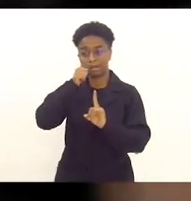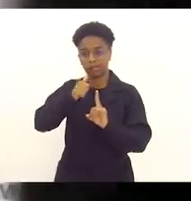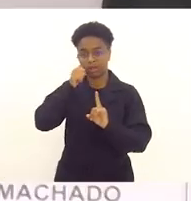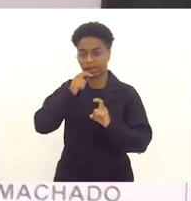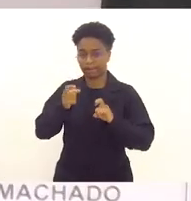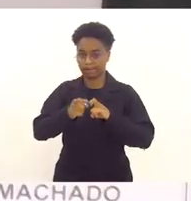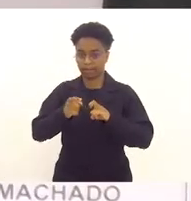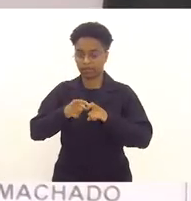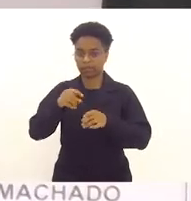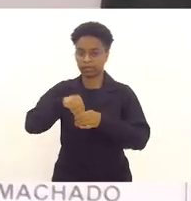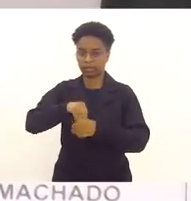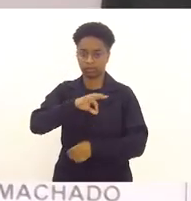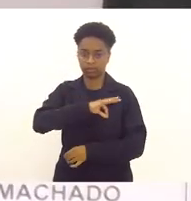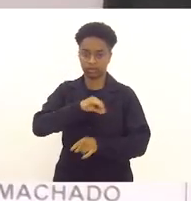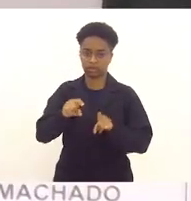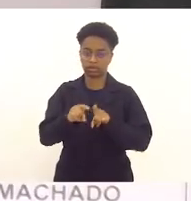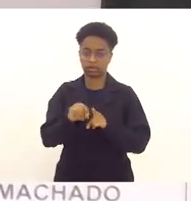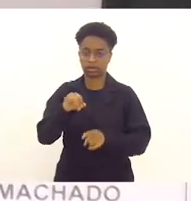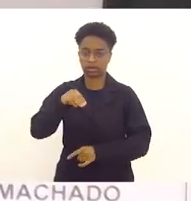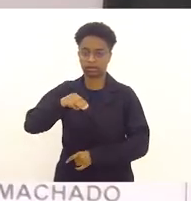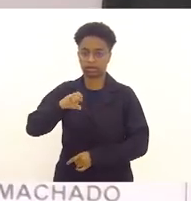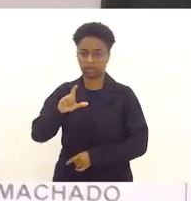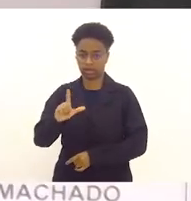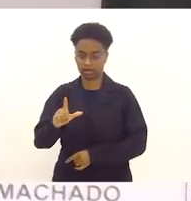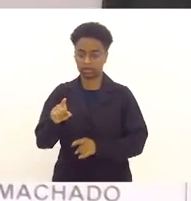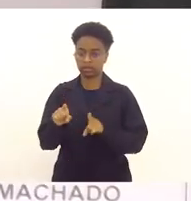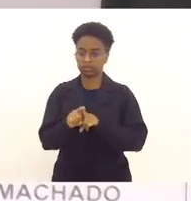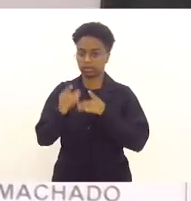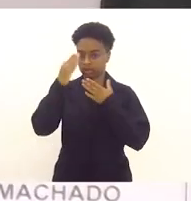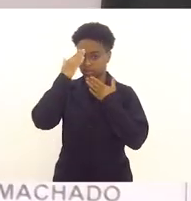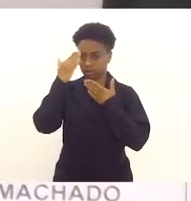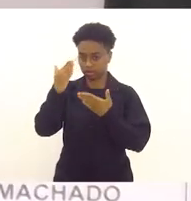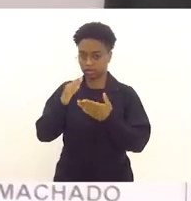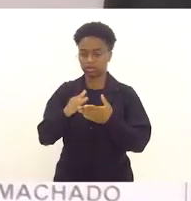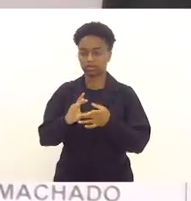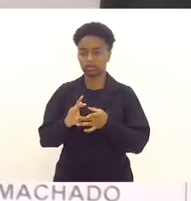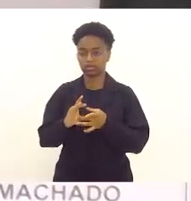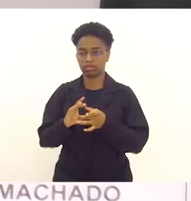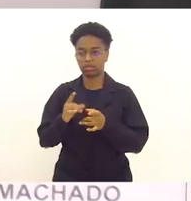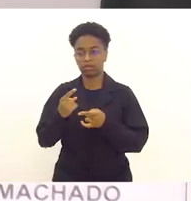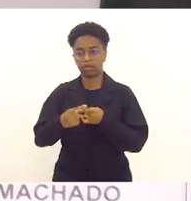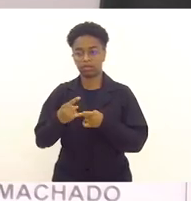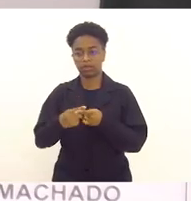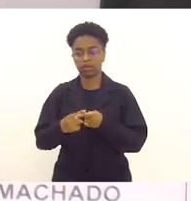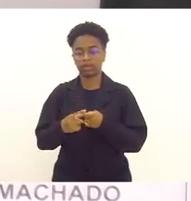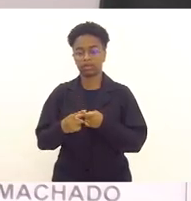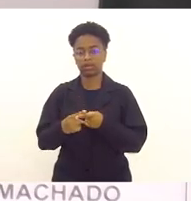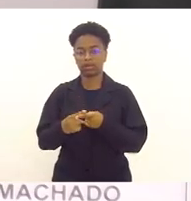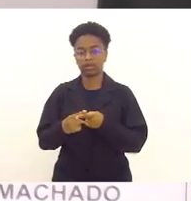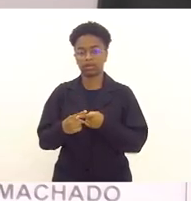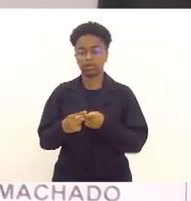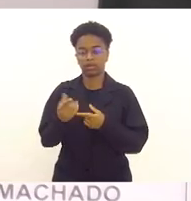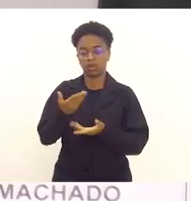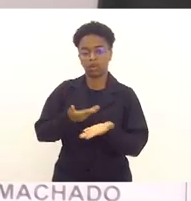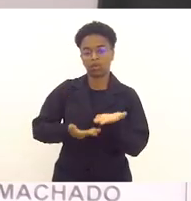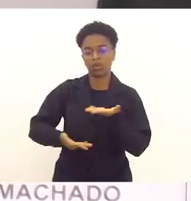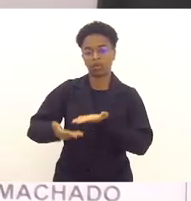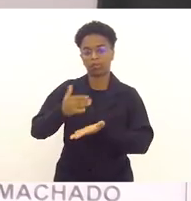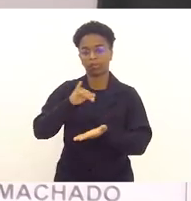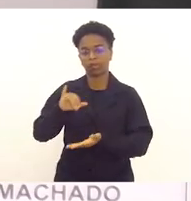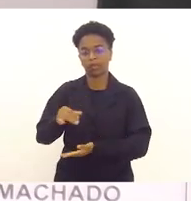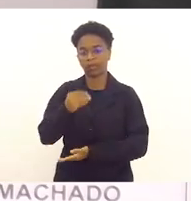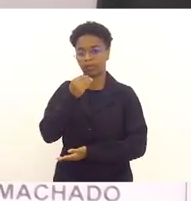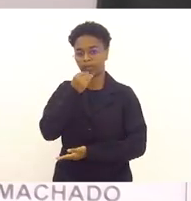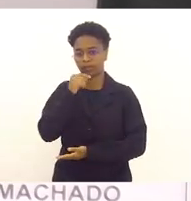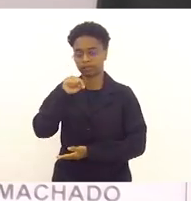polícia no IML agradeço Renato a diferença de ter compartilhado conosco essa oportunidade